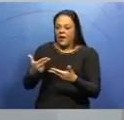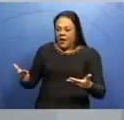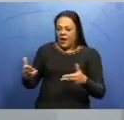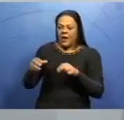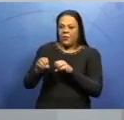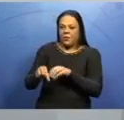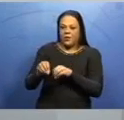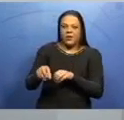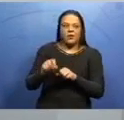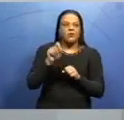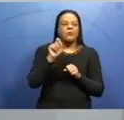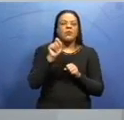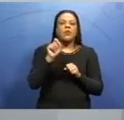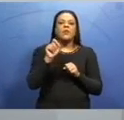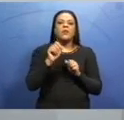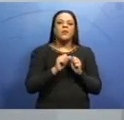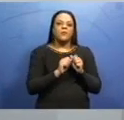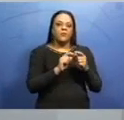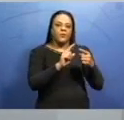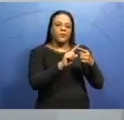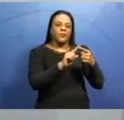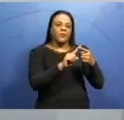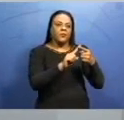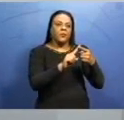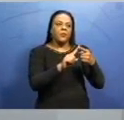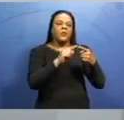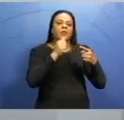instrucional ou informativo?